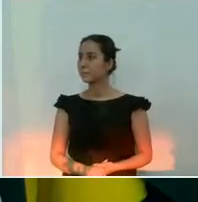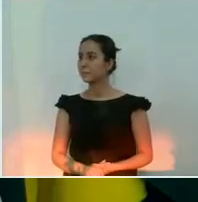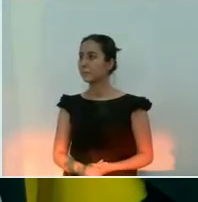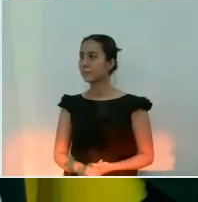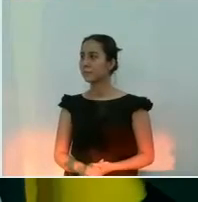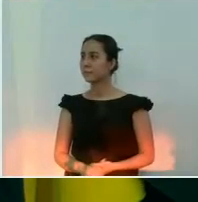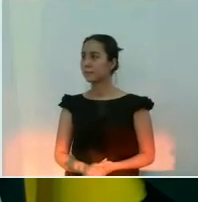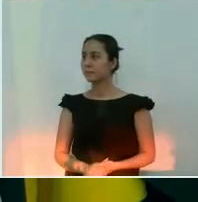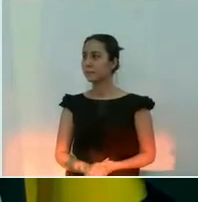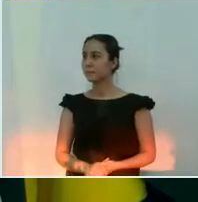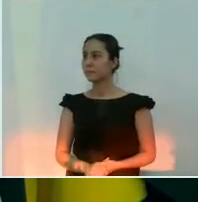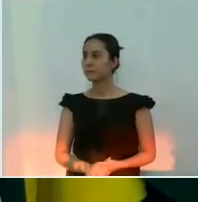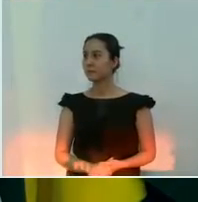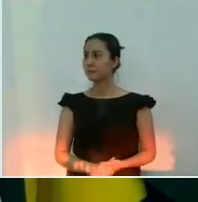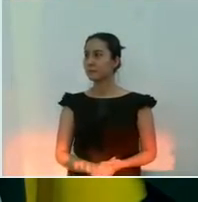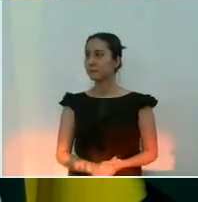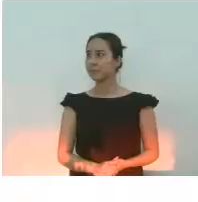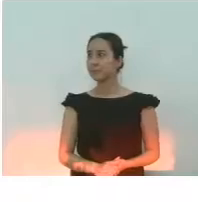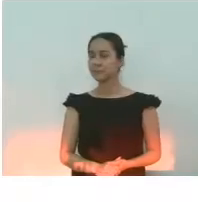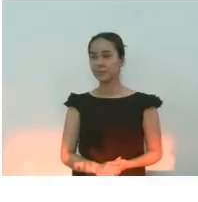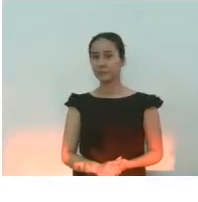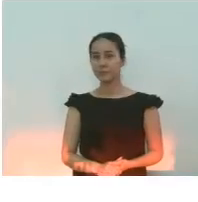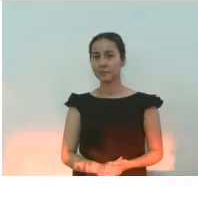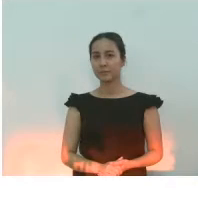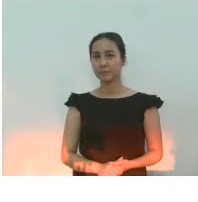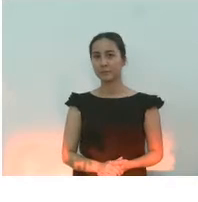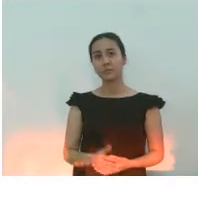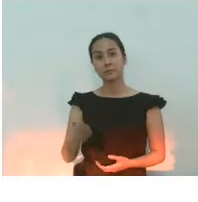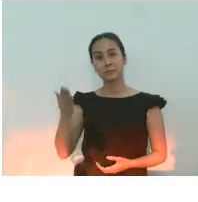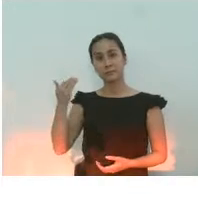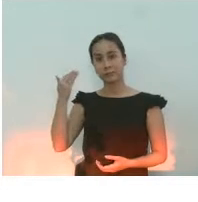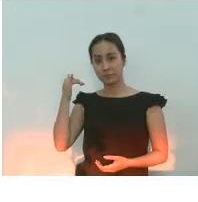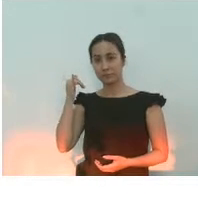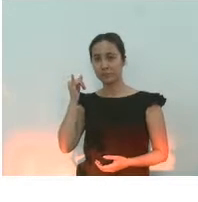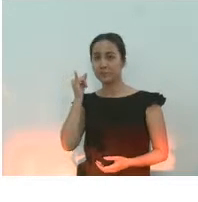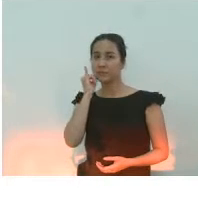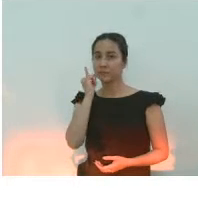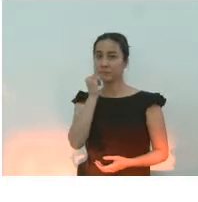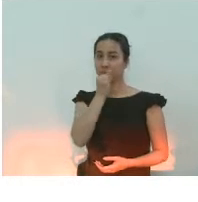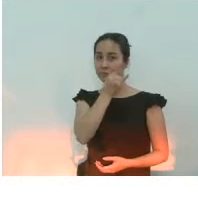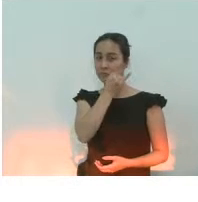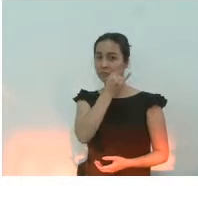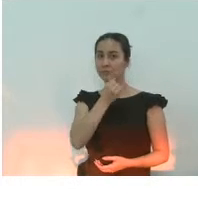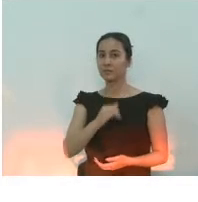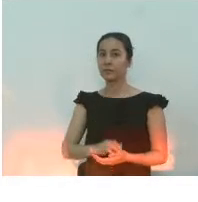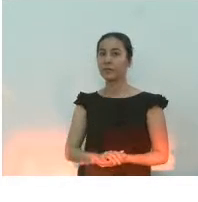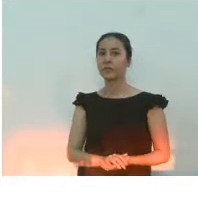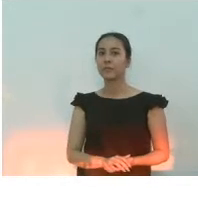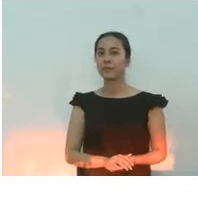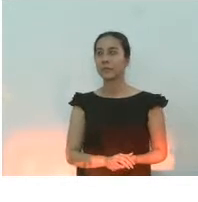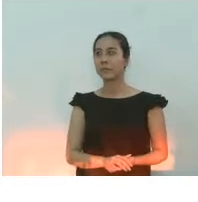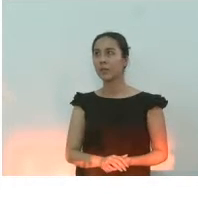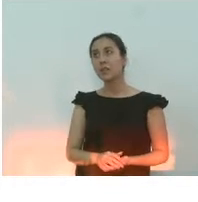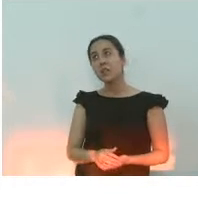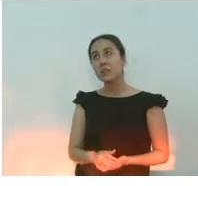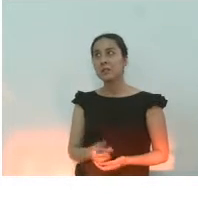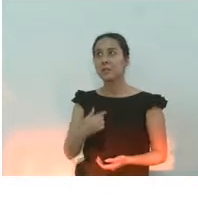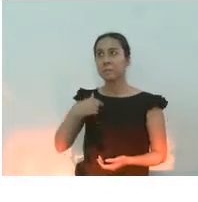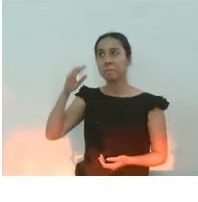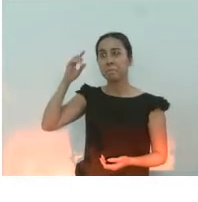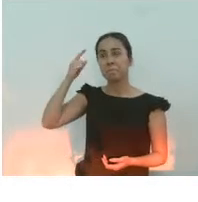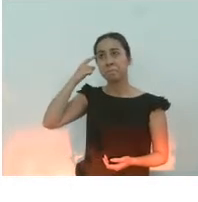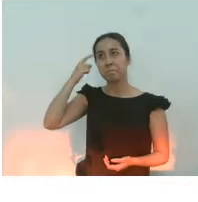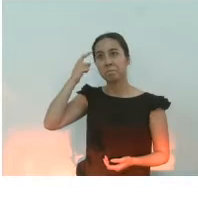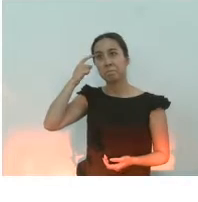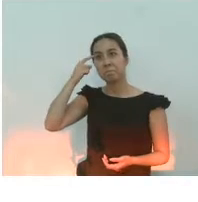sendo traído aqui a situação da itália na época eu a vejo por intermédio